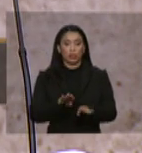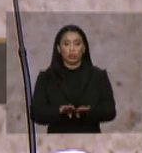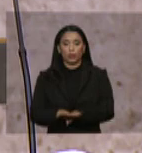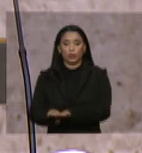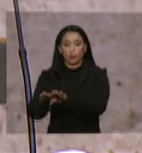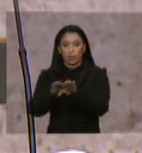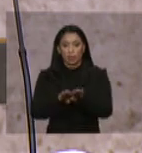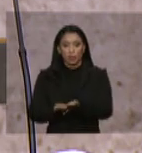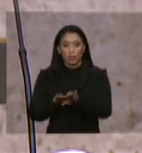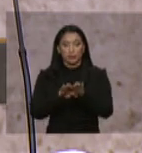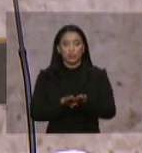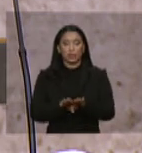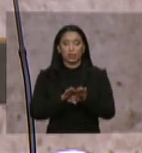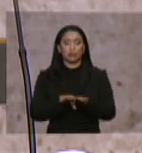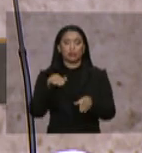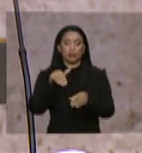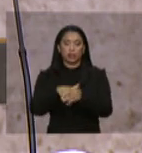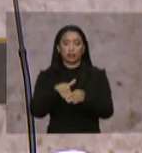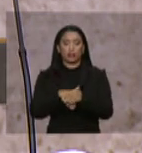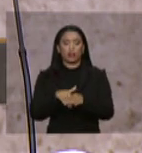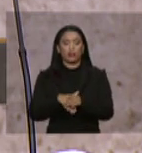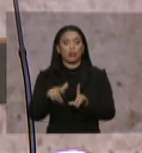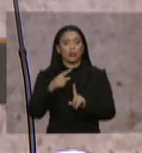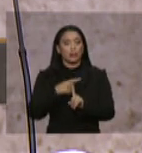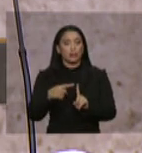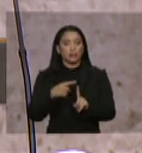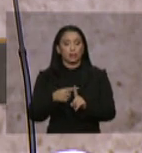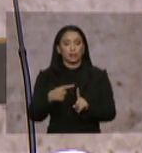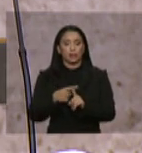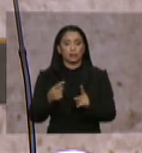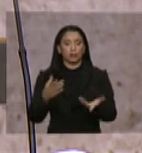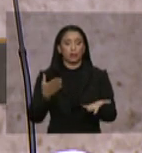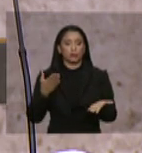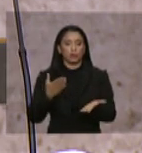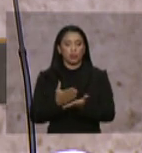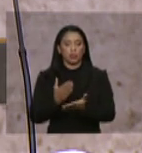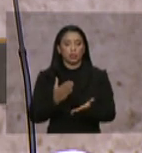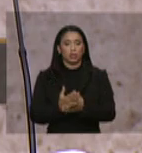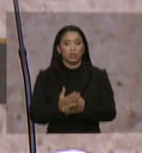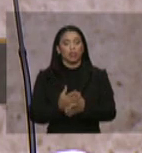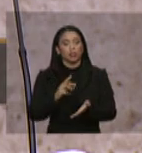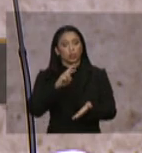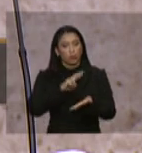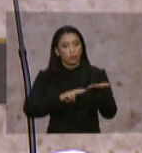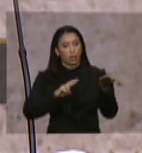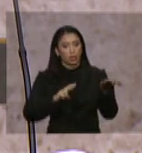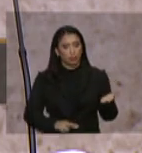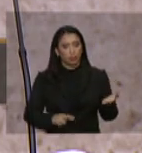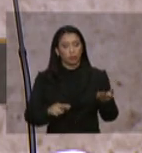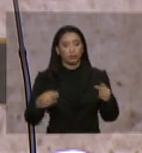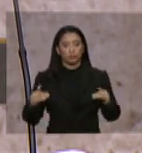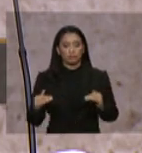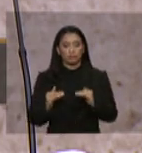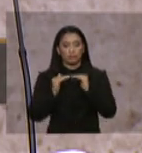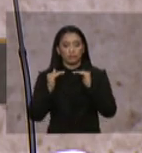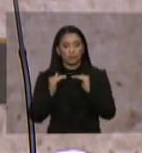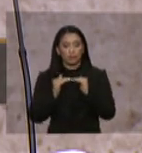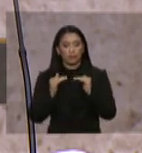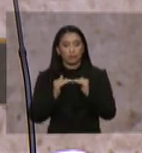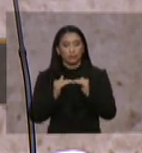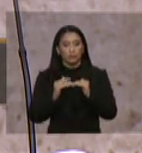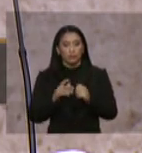unanimidade de votos julgou parcialmente procedente nos termos do voto do ministro relator com